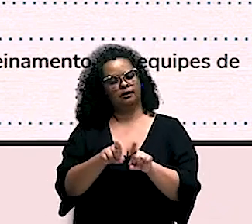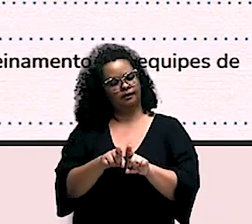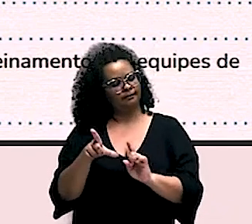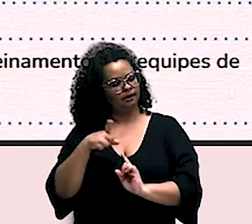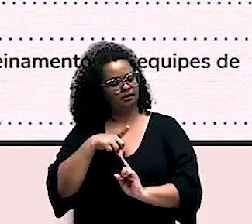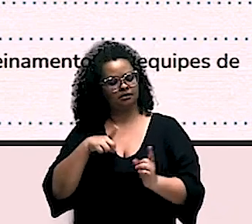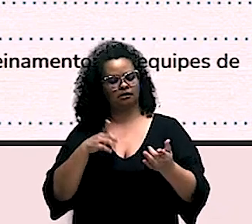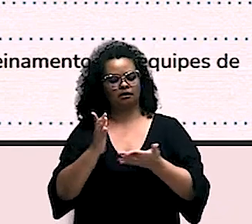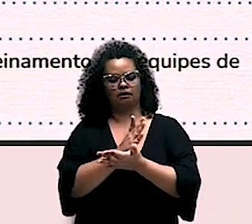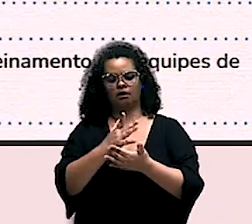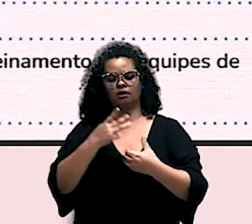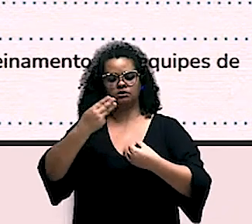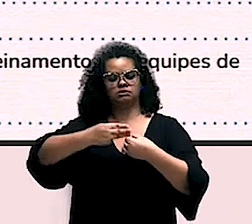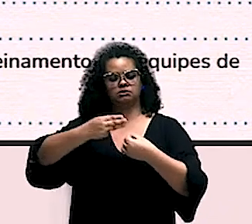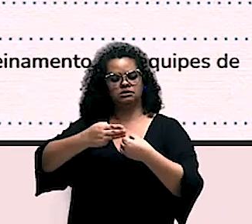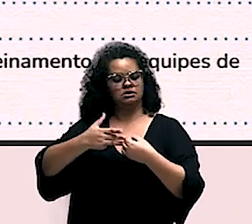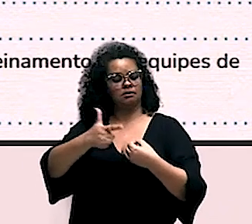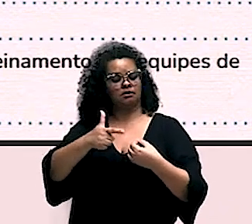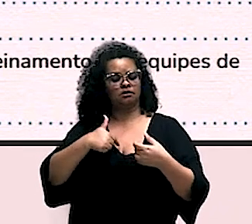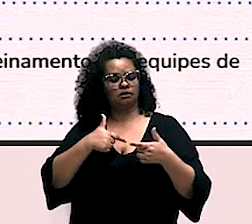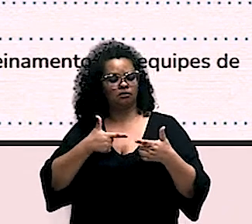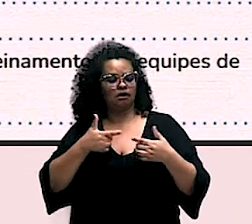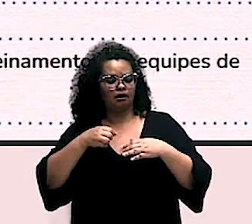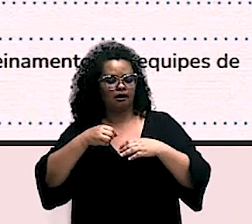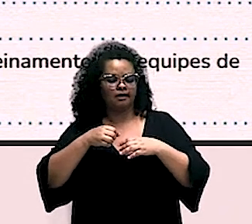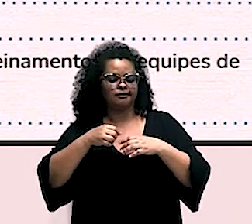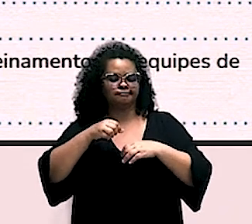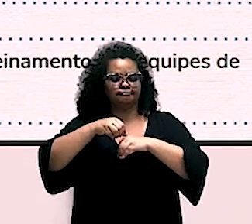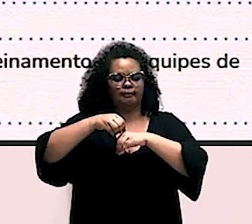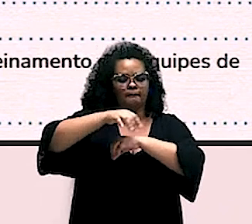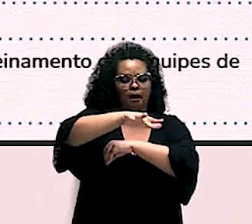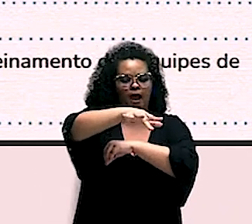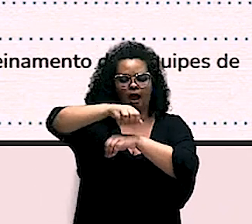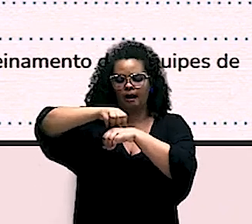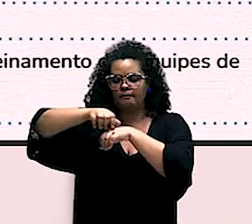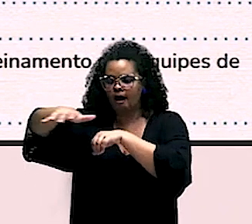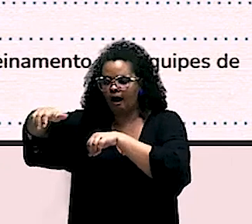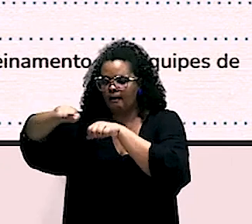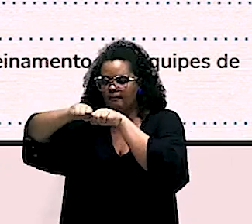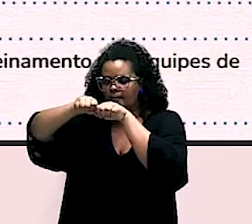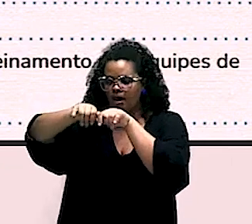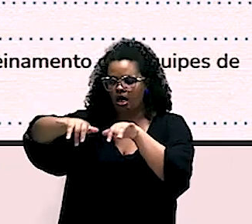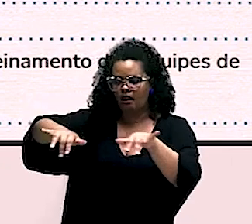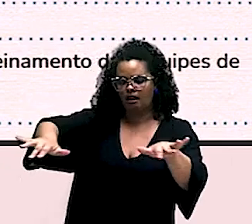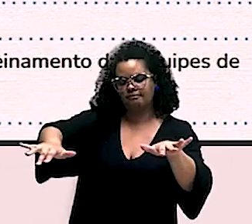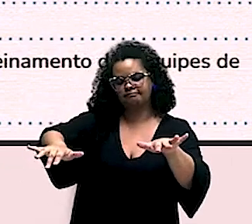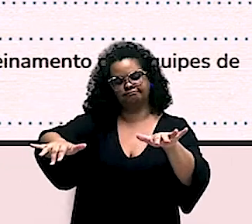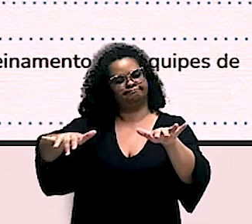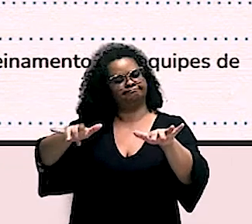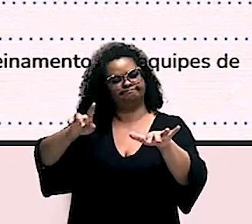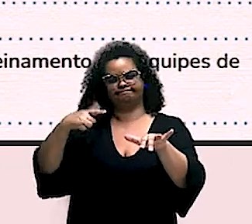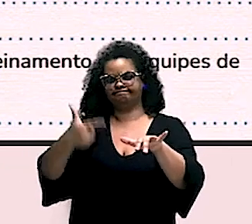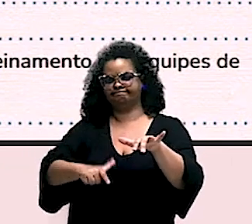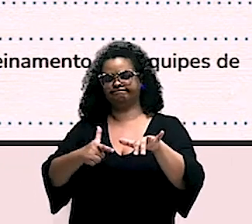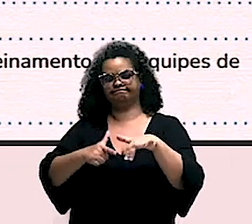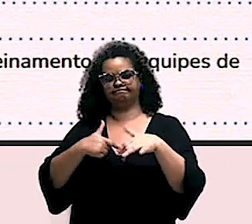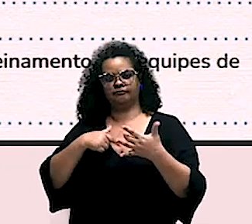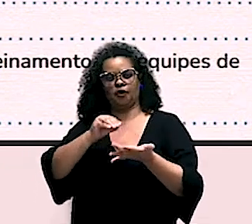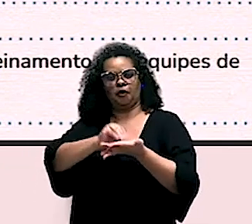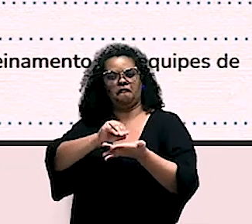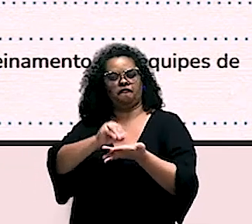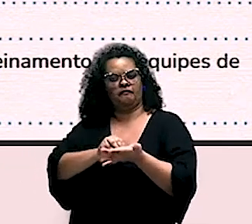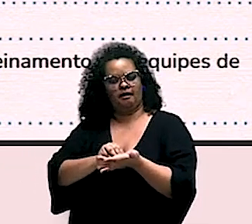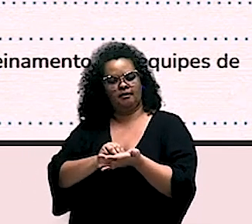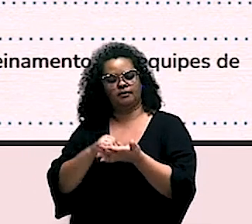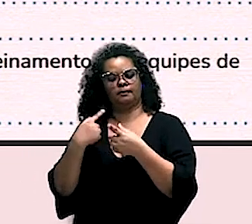protocolos locais de encaminhamento, né, entre os diversos pontos de atenção da RAIS. Esse aqui é uma informação bastante sensível, porque